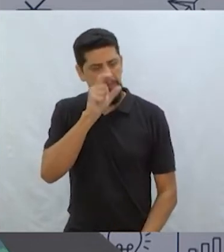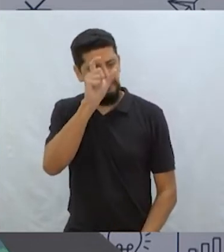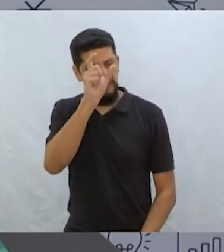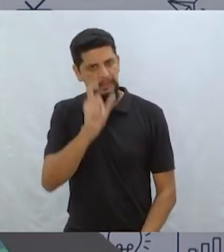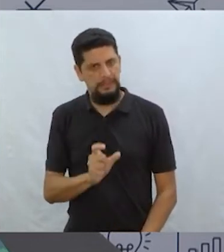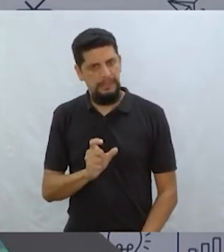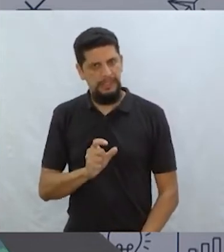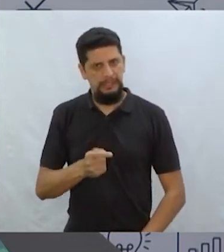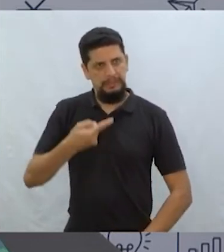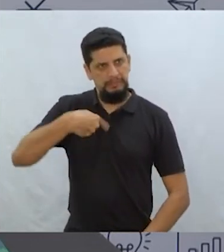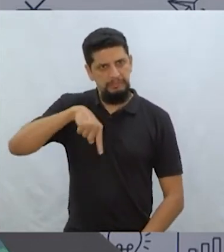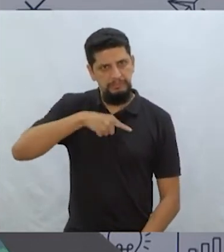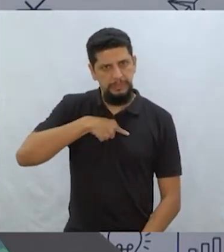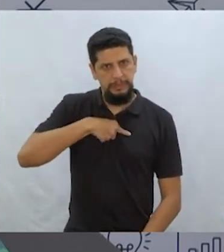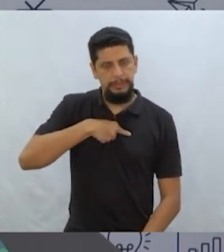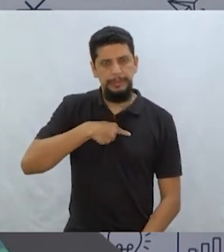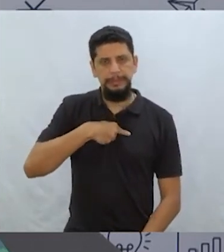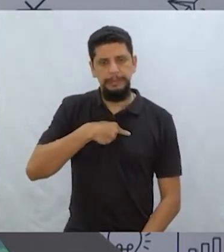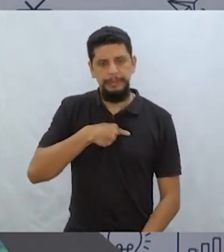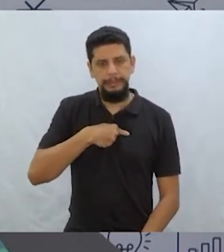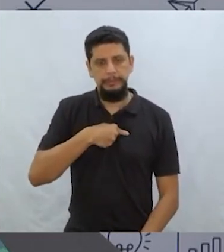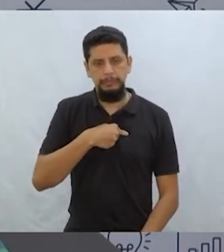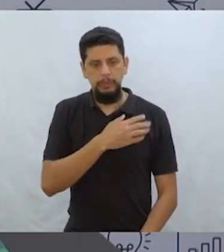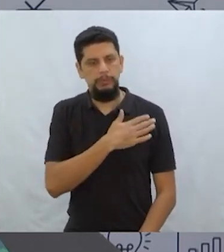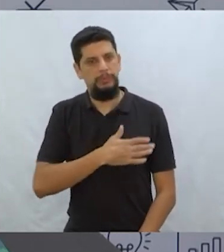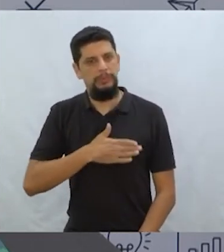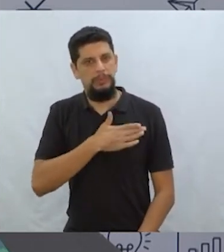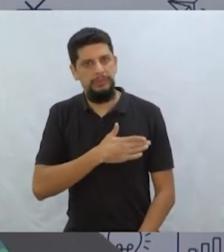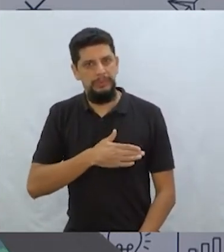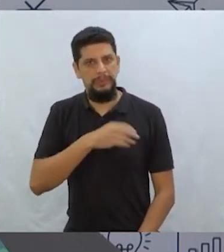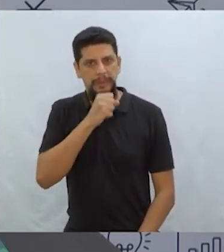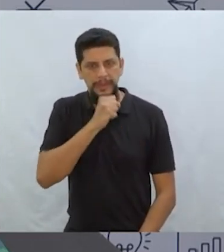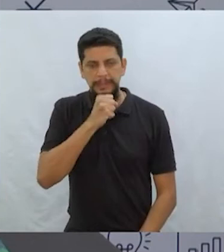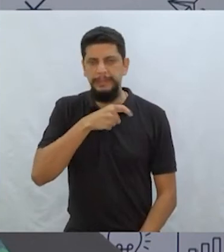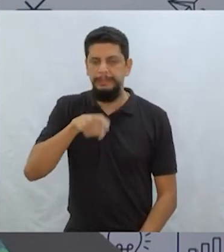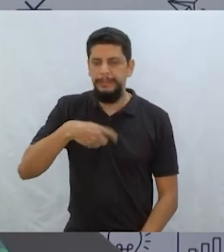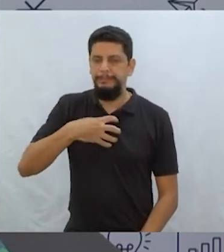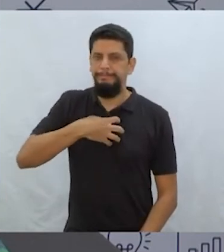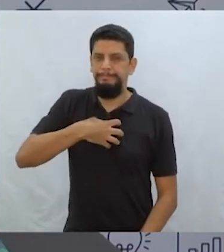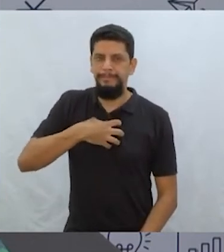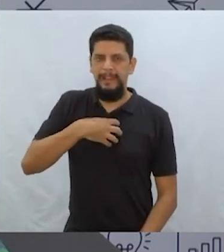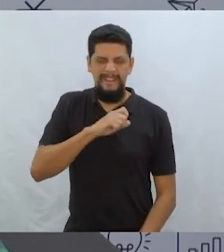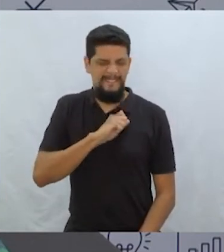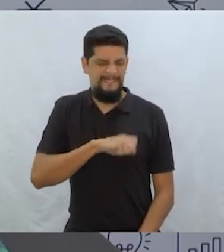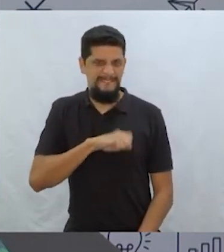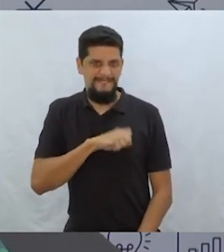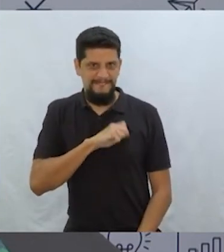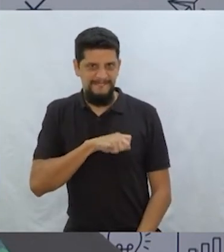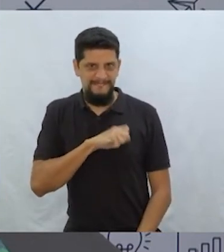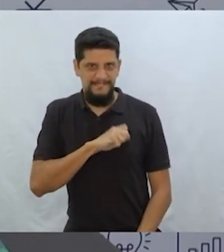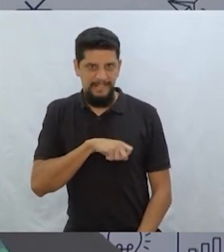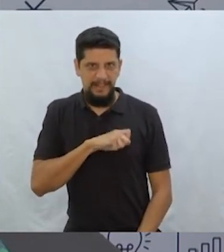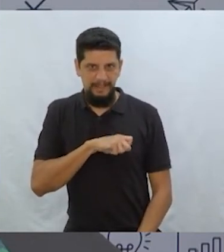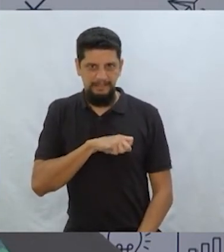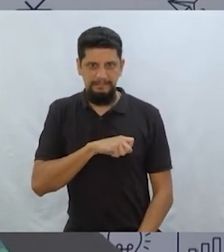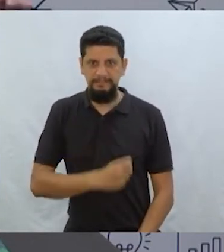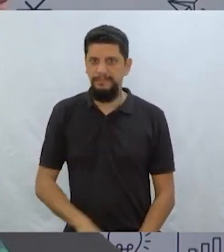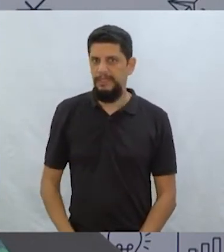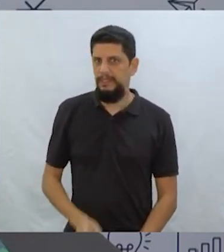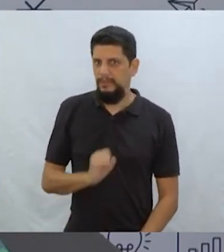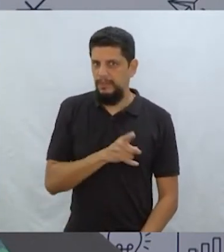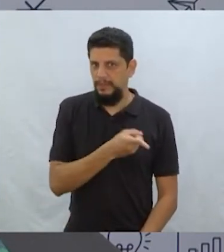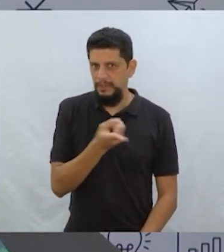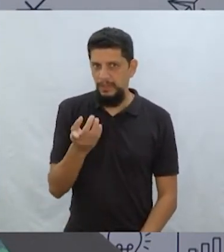personagem ali que a gente vai gostando desse bisavô e depois a gente vai sentindo ali aquelas brincadeiras como se nós fôssemos